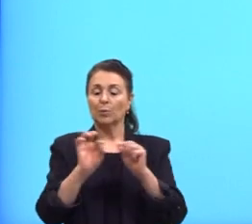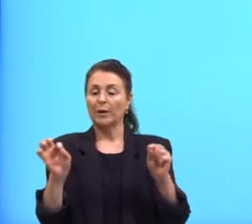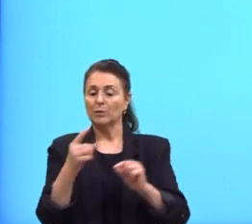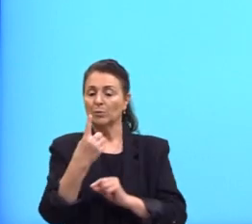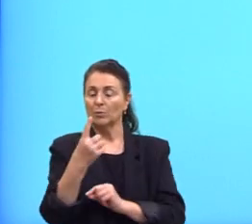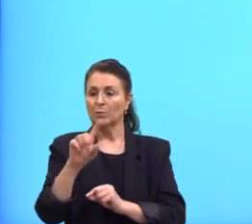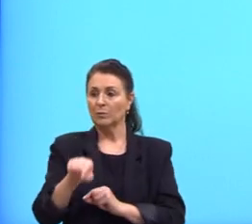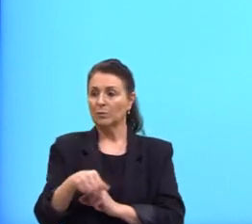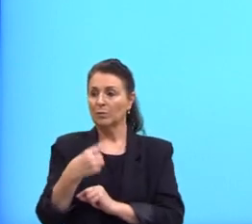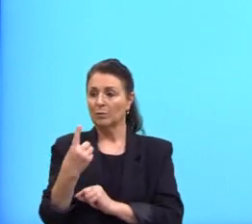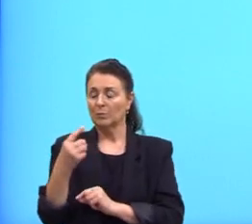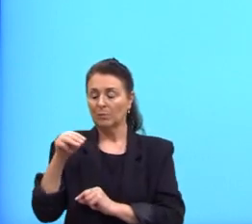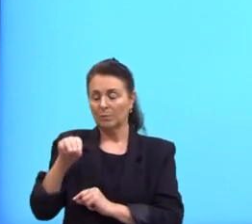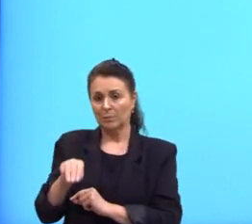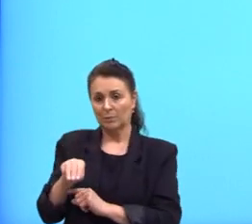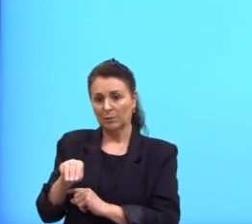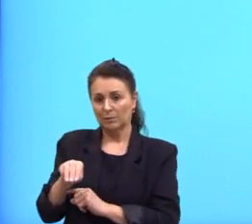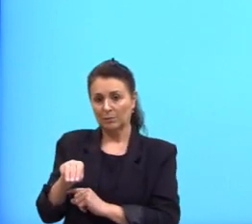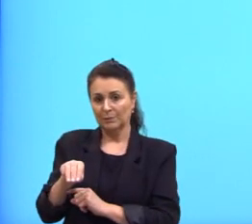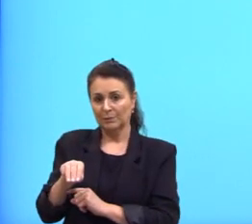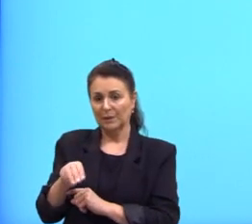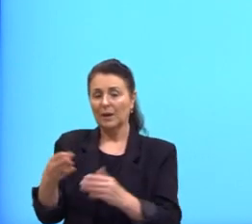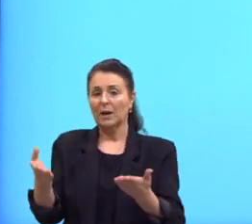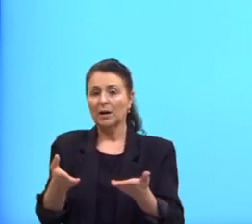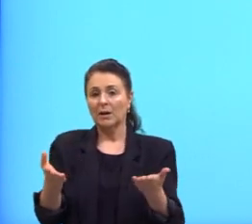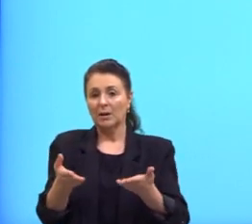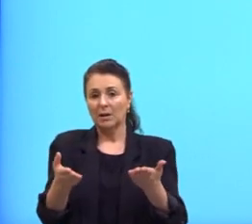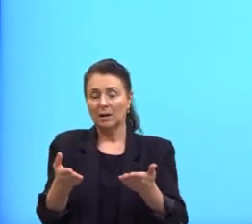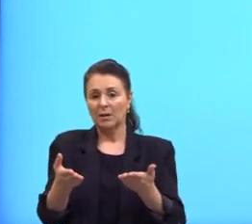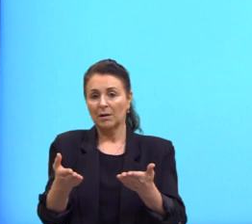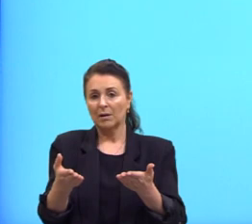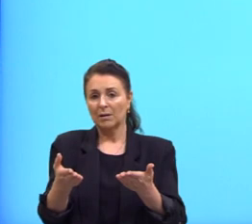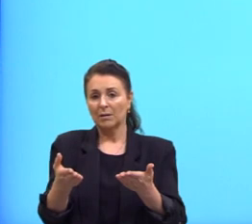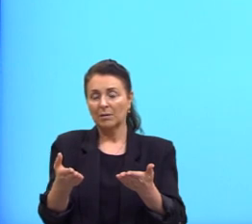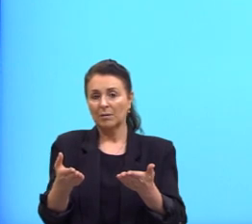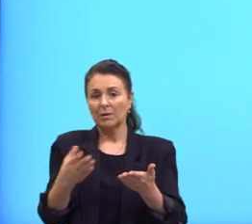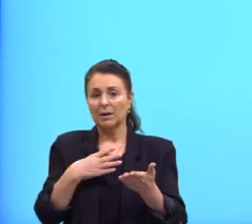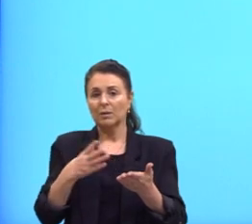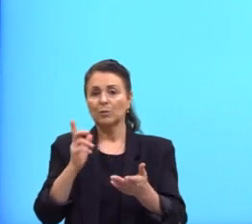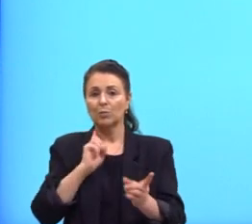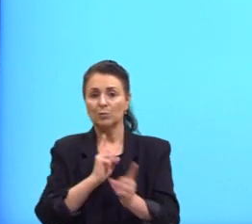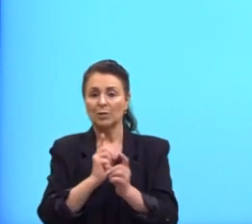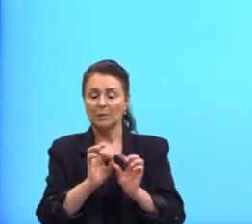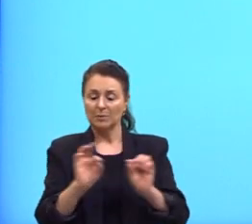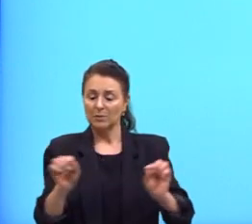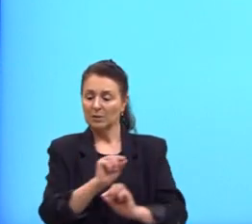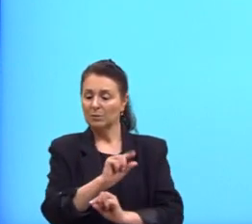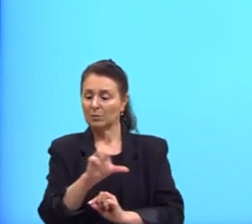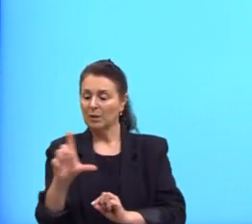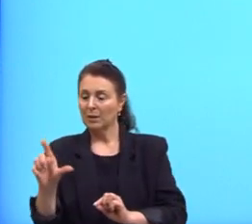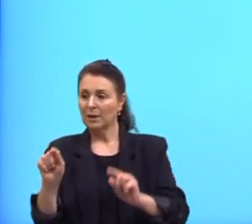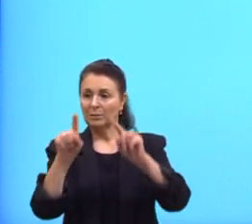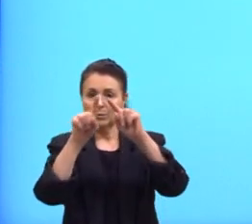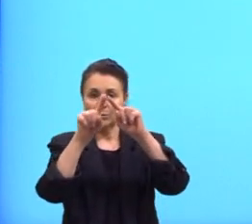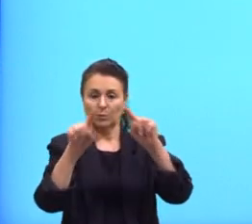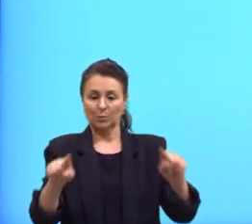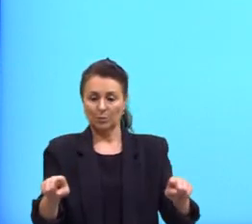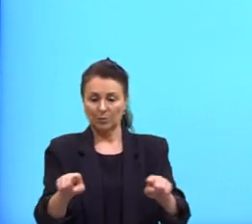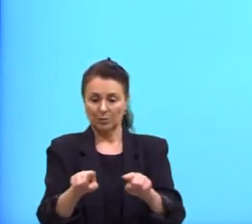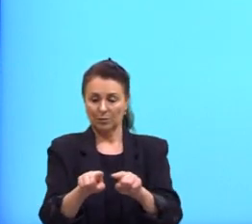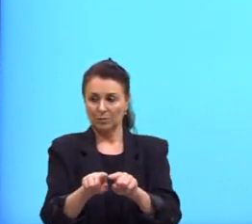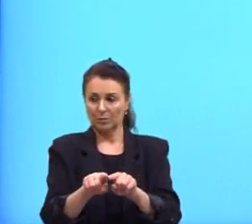1,1 metro com isto nós podemos determinar a medida do lado do Triângulo tá